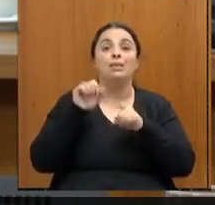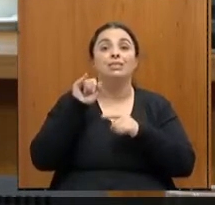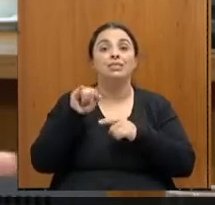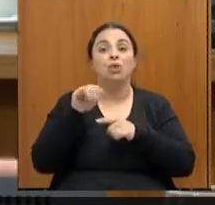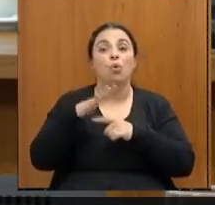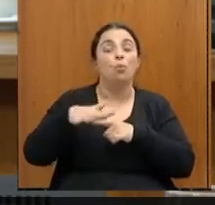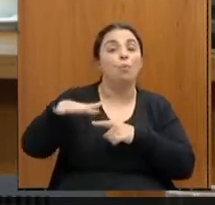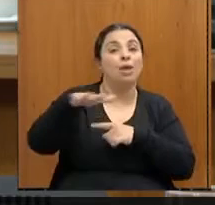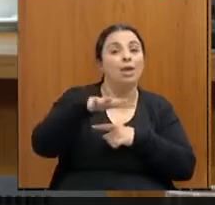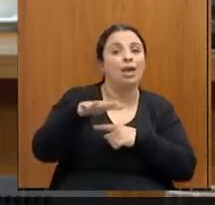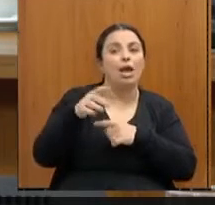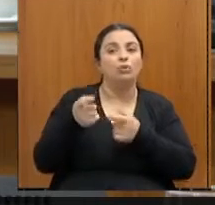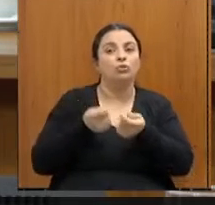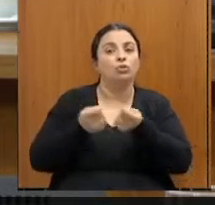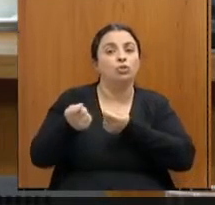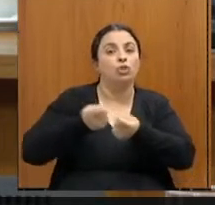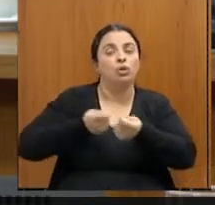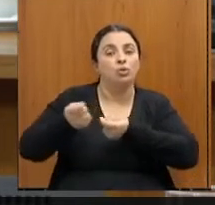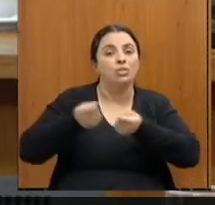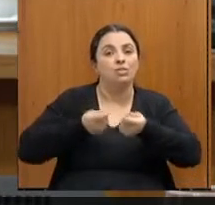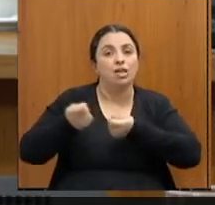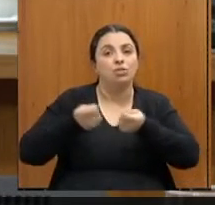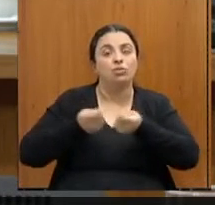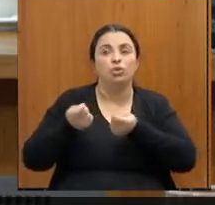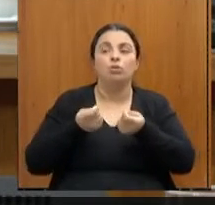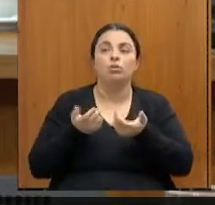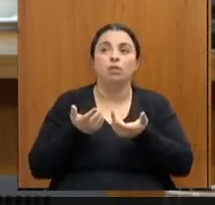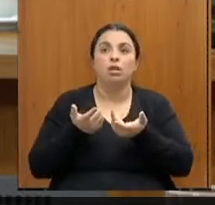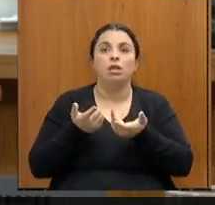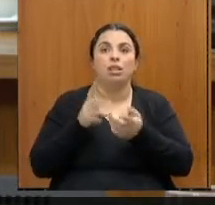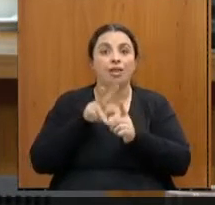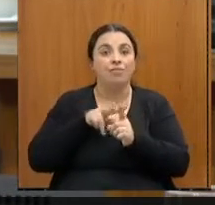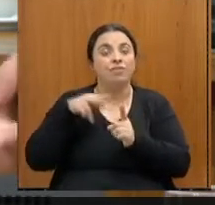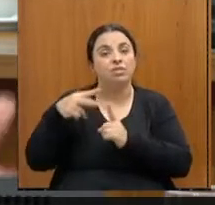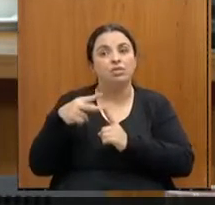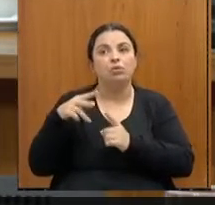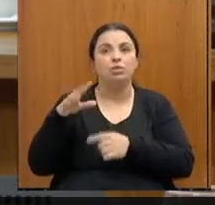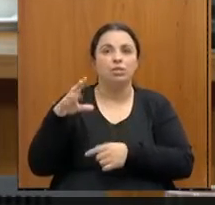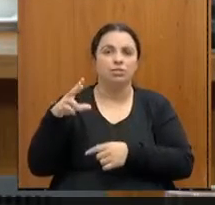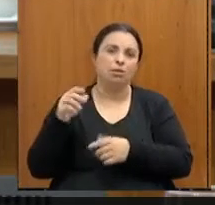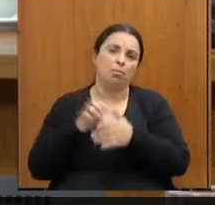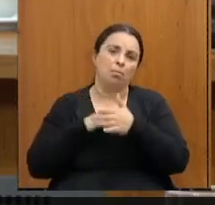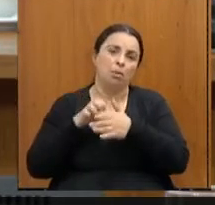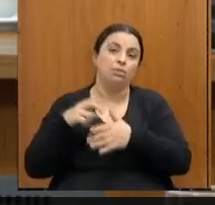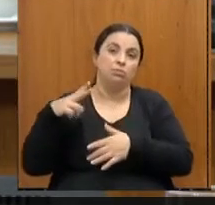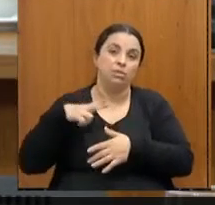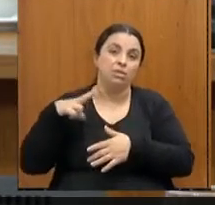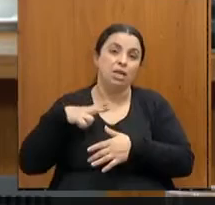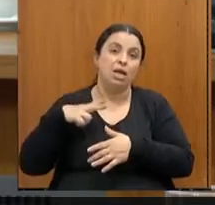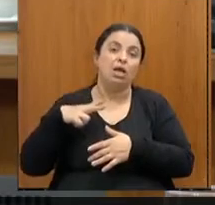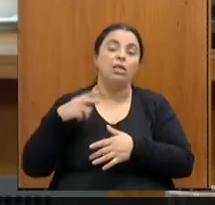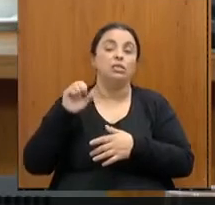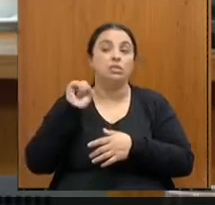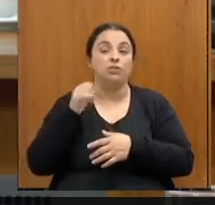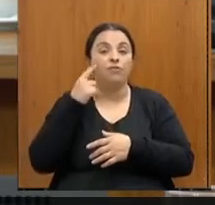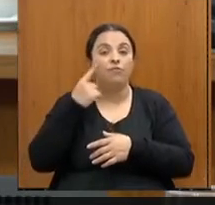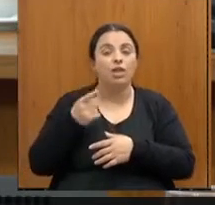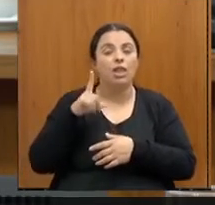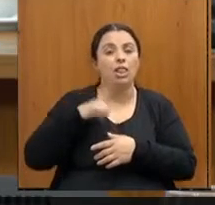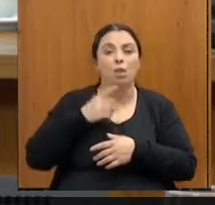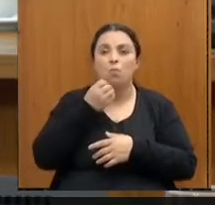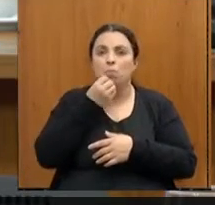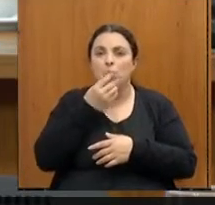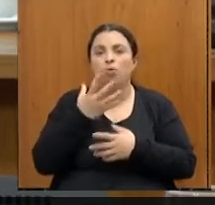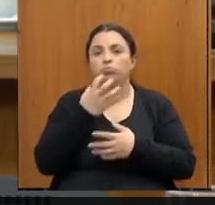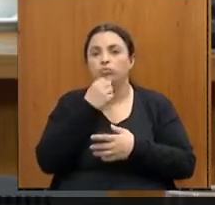este soberano sobre o aspecto né do setor privado possa entender sua viabilidade econômica e financeira